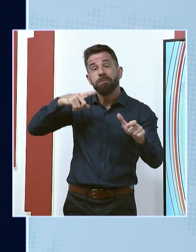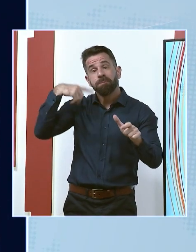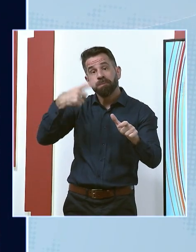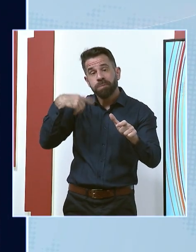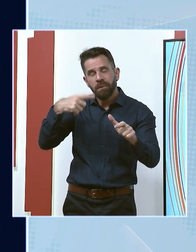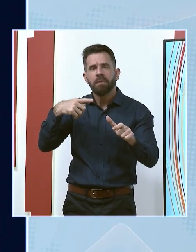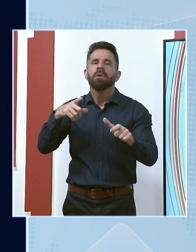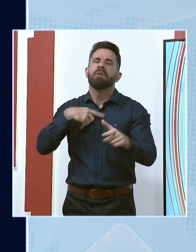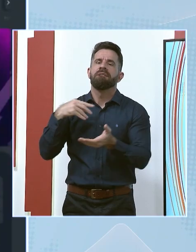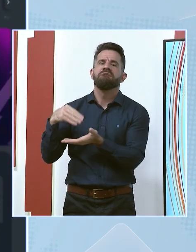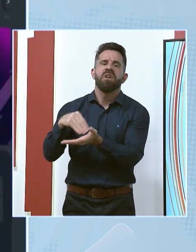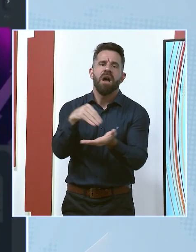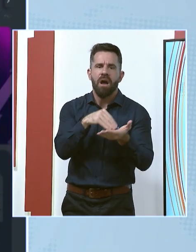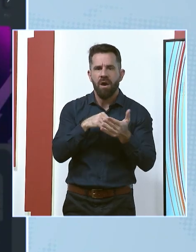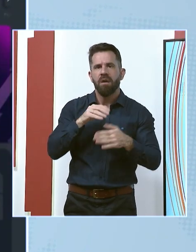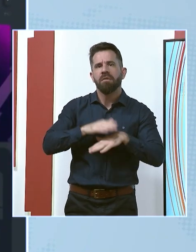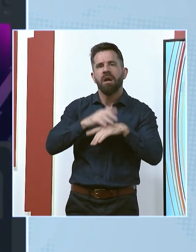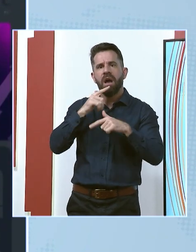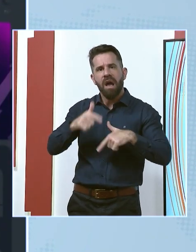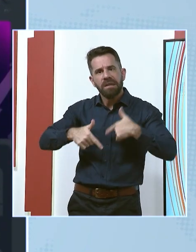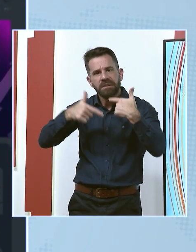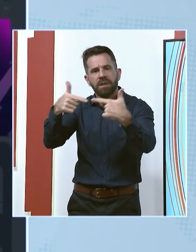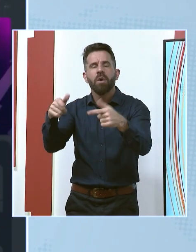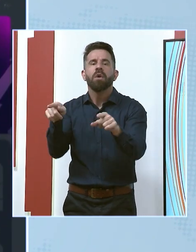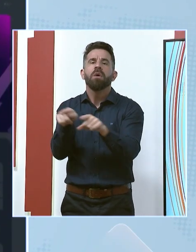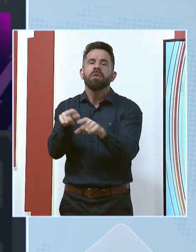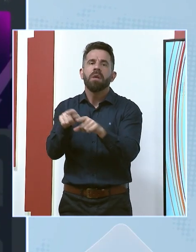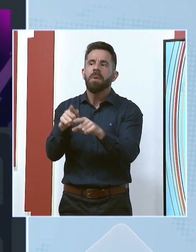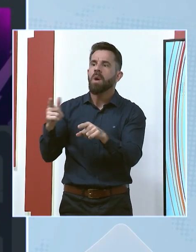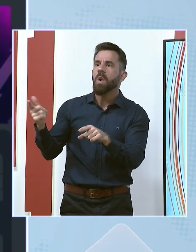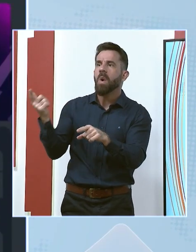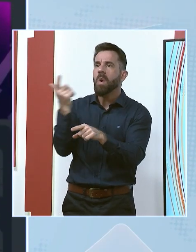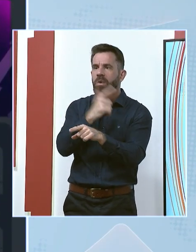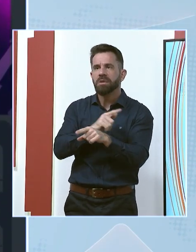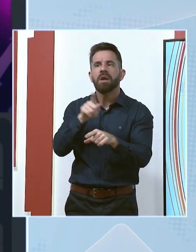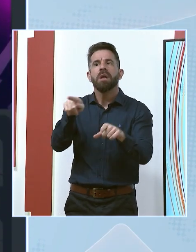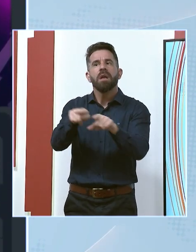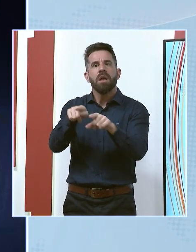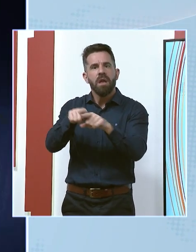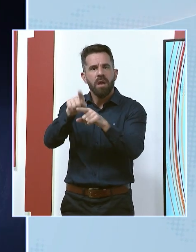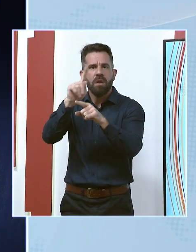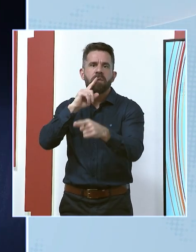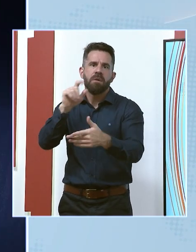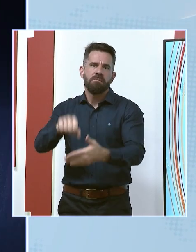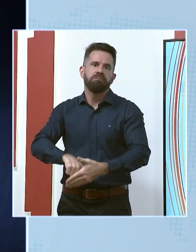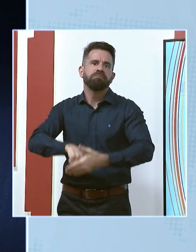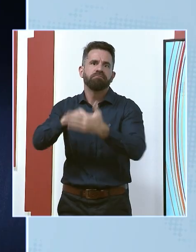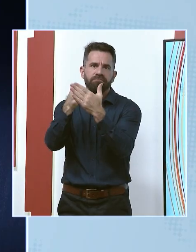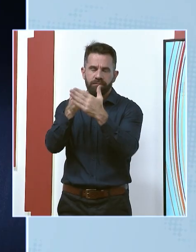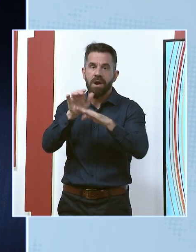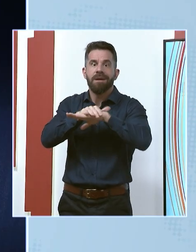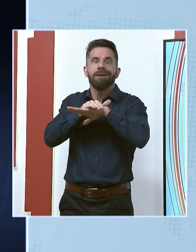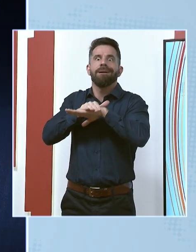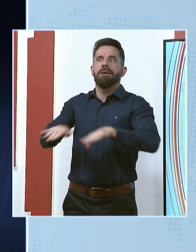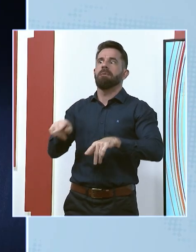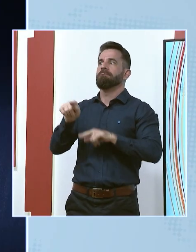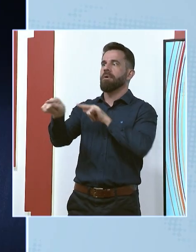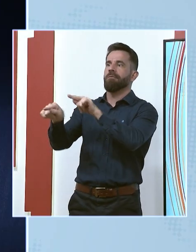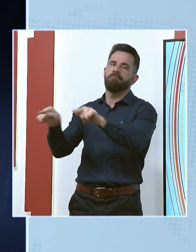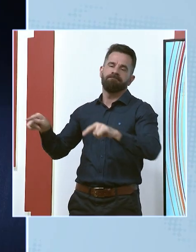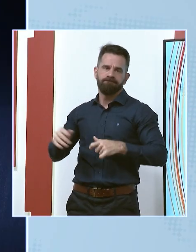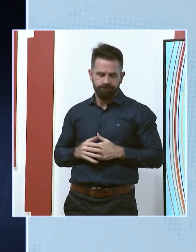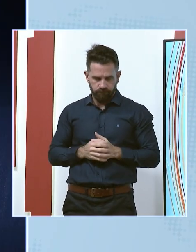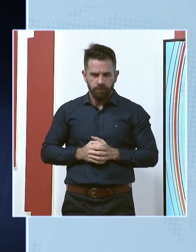empresas de tecnologia e do sistema financeiro para coibir essas plataformas. Mais regras de punição